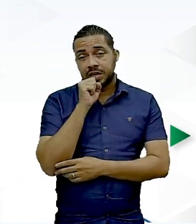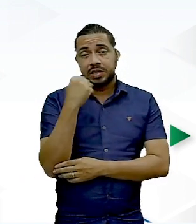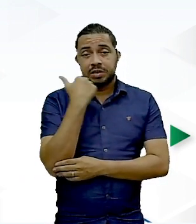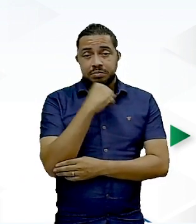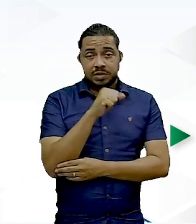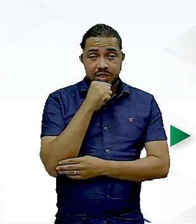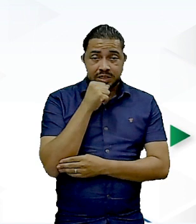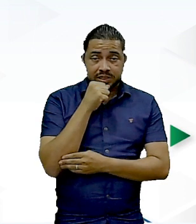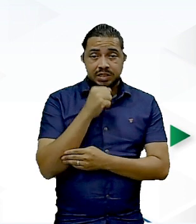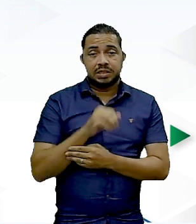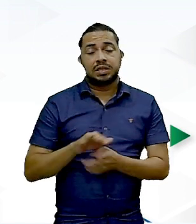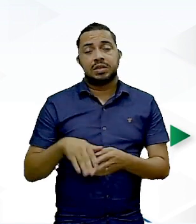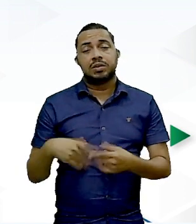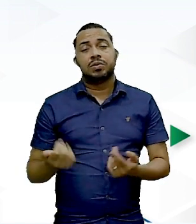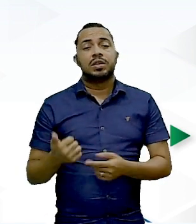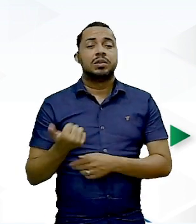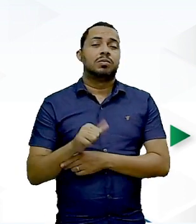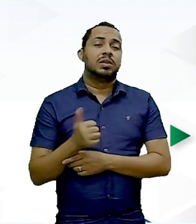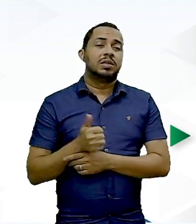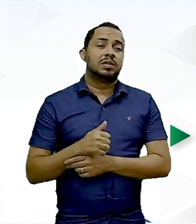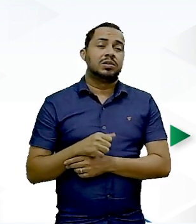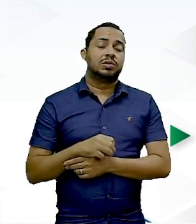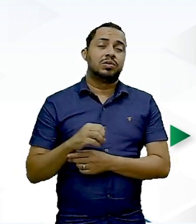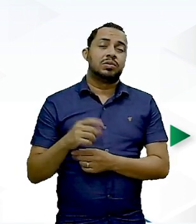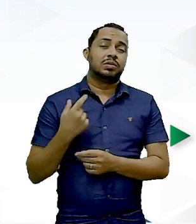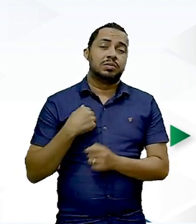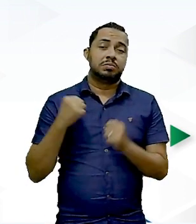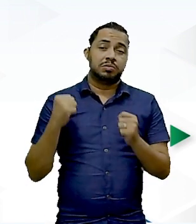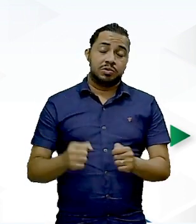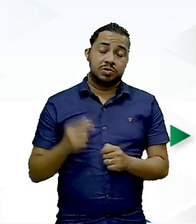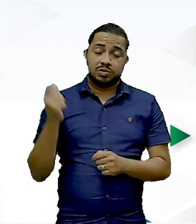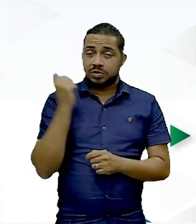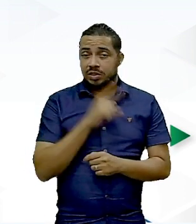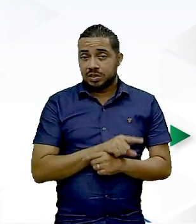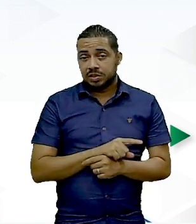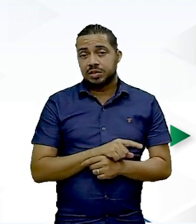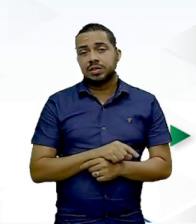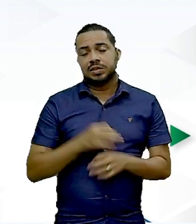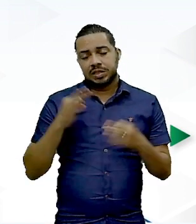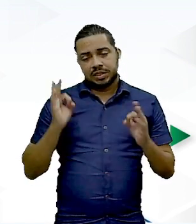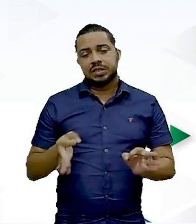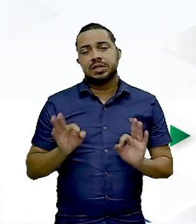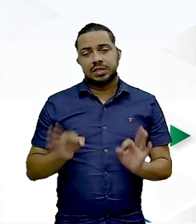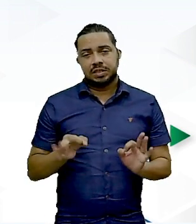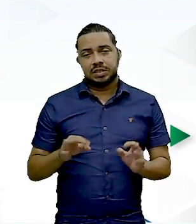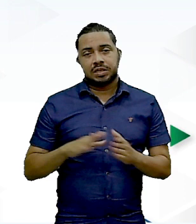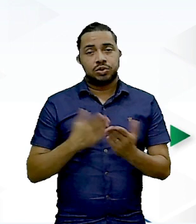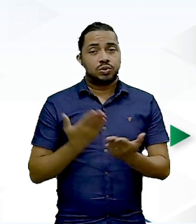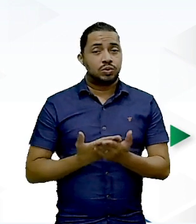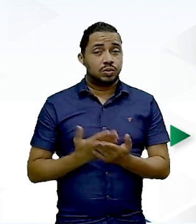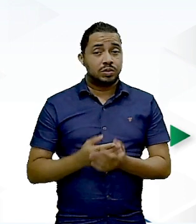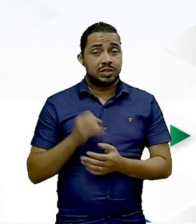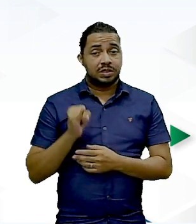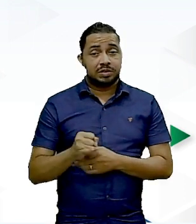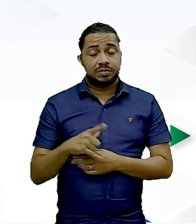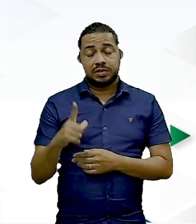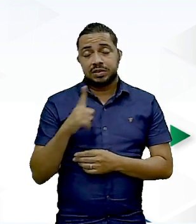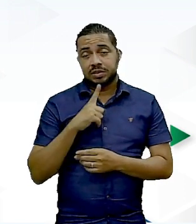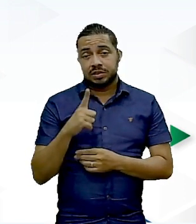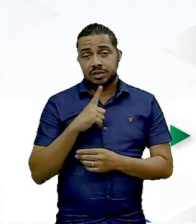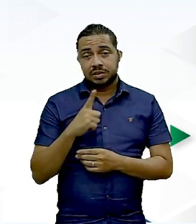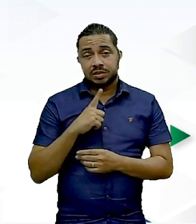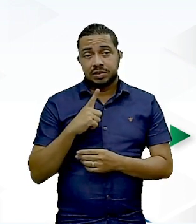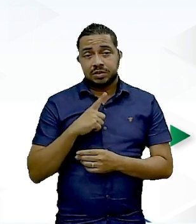herdado. Agora, a qualidade ordinal que eu posso garantir, com certeza, é a escolaridade. Se você estava